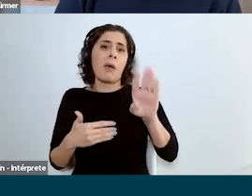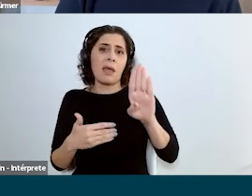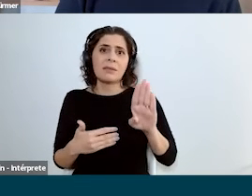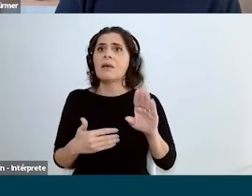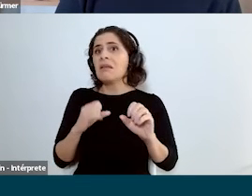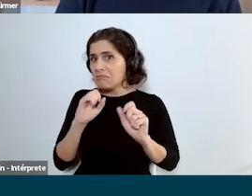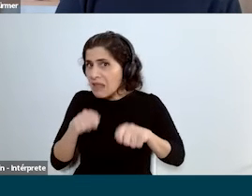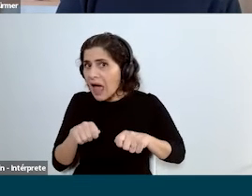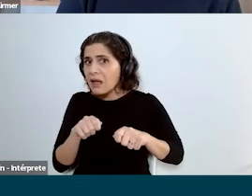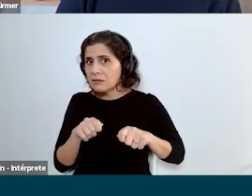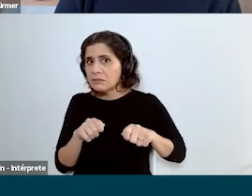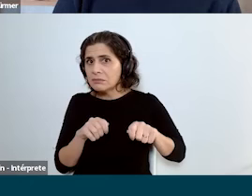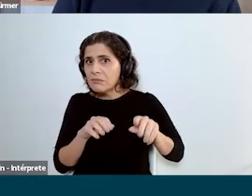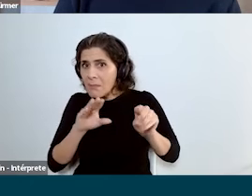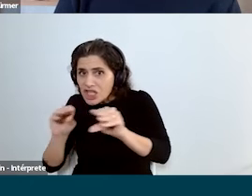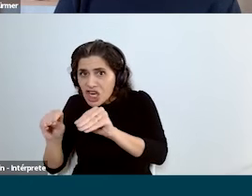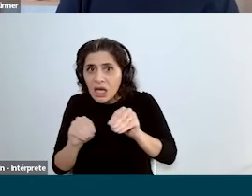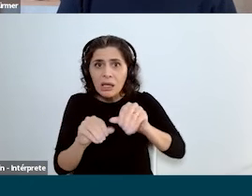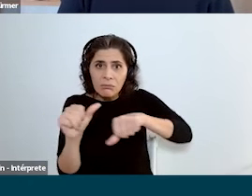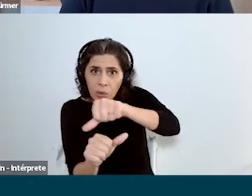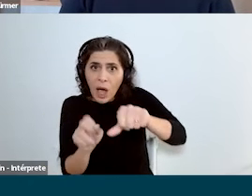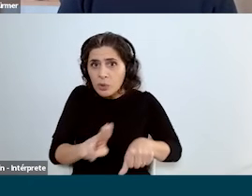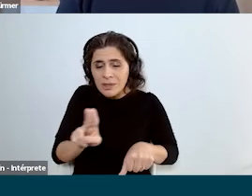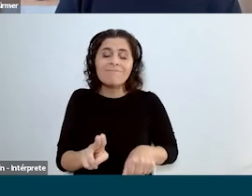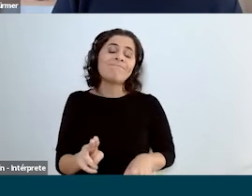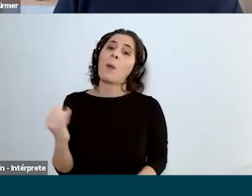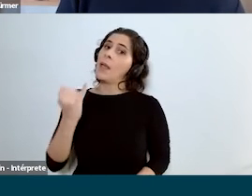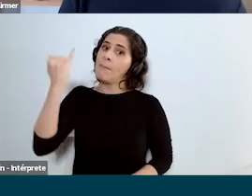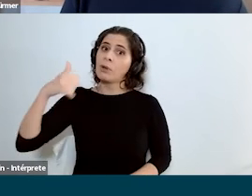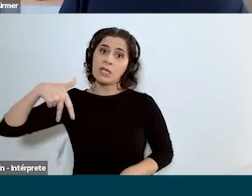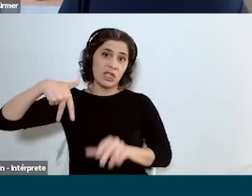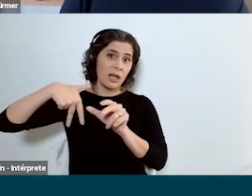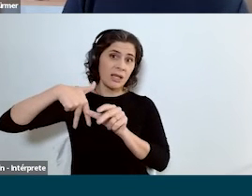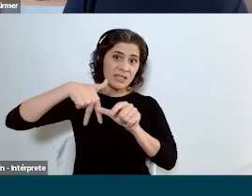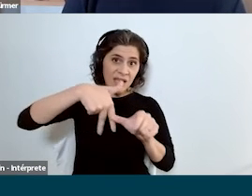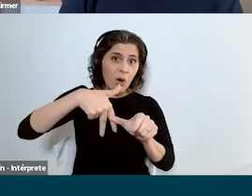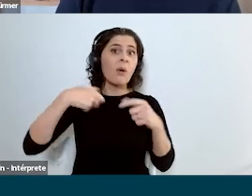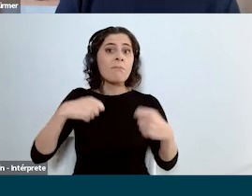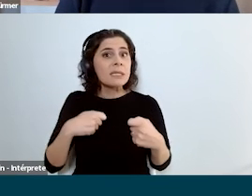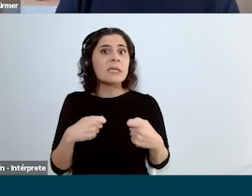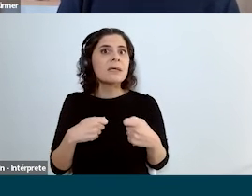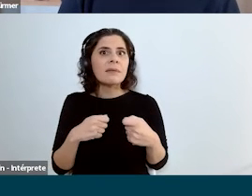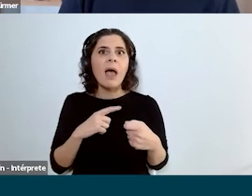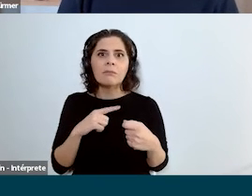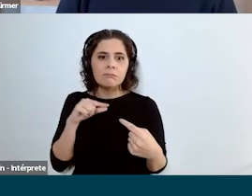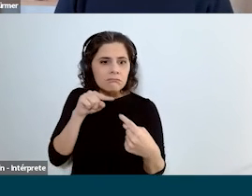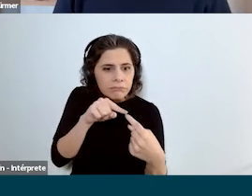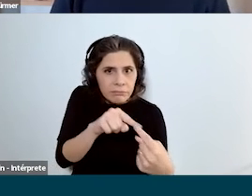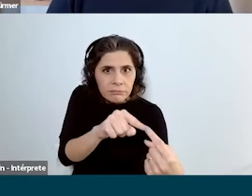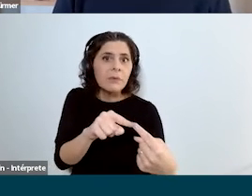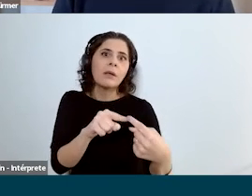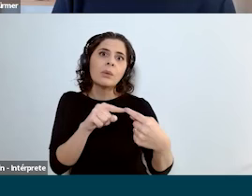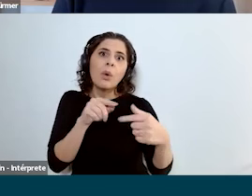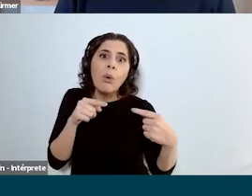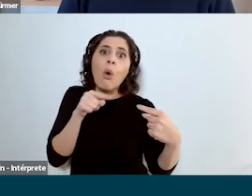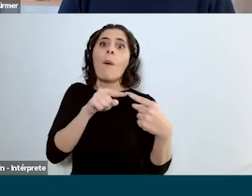com base no potencial das iniciativas de mexer essa métrica. Para fazer isso, é fundamental que os stakeholders estejam muito alinhados com a métrica. O jogo precisa